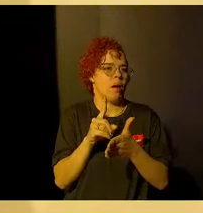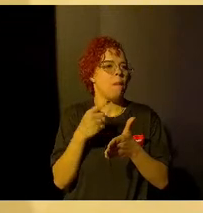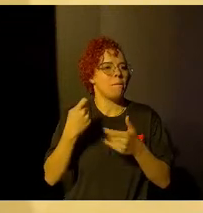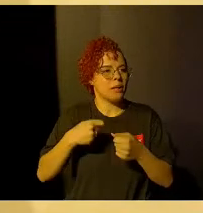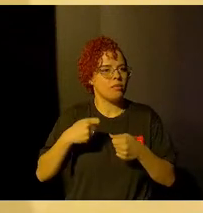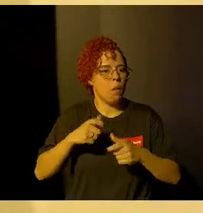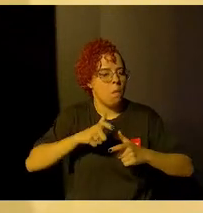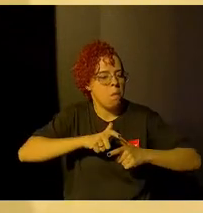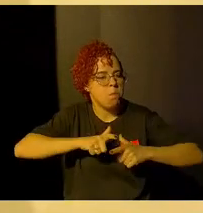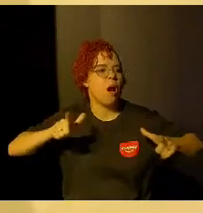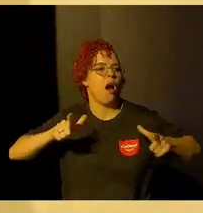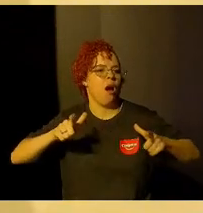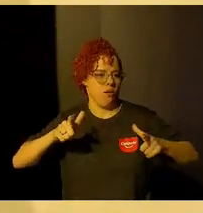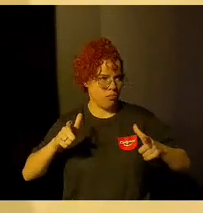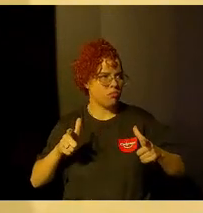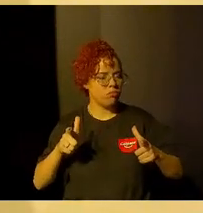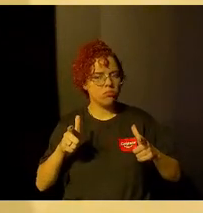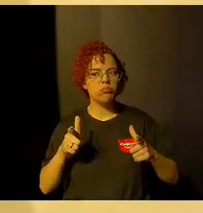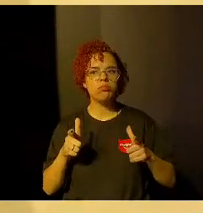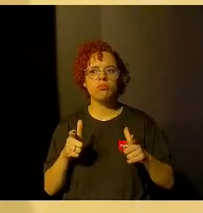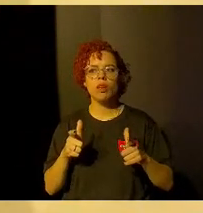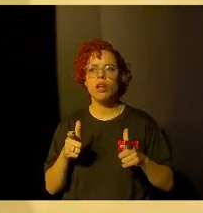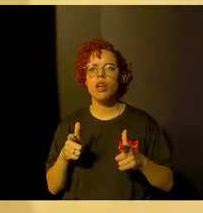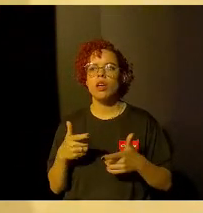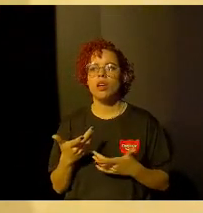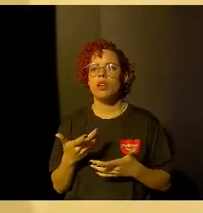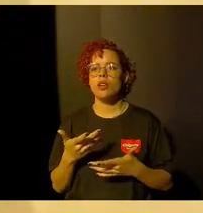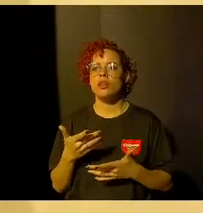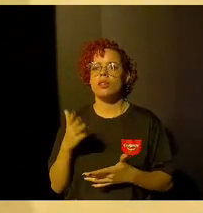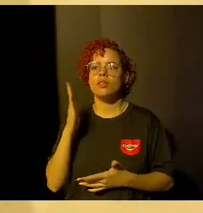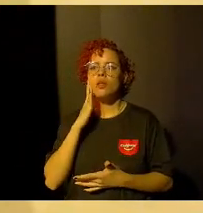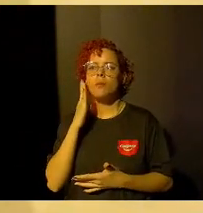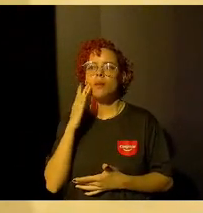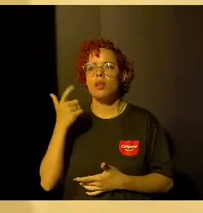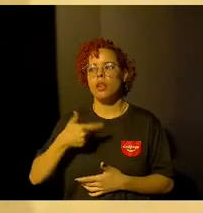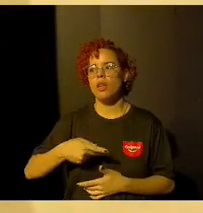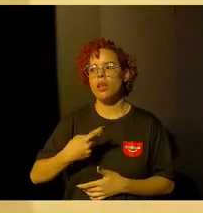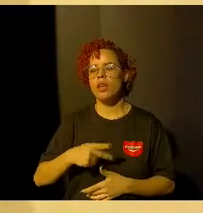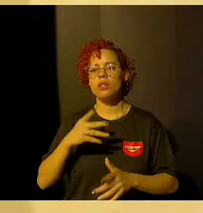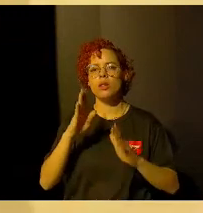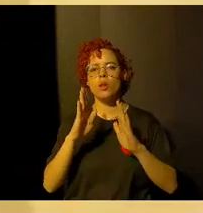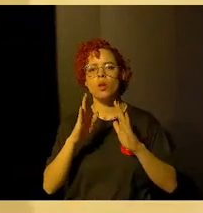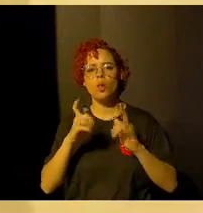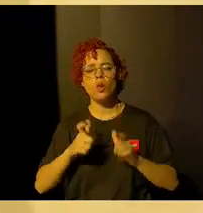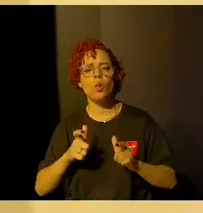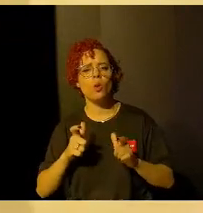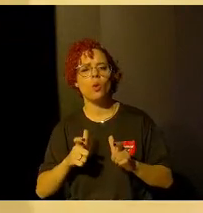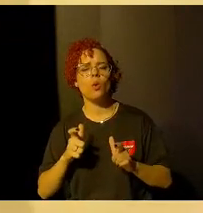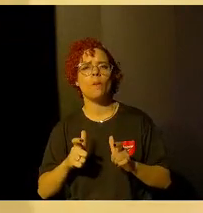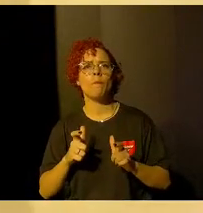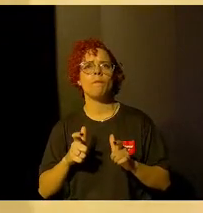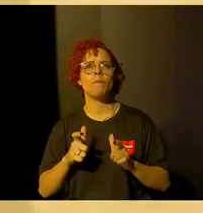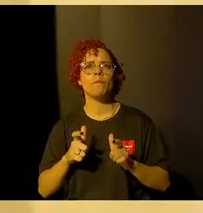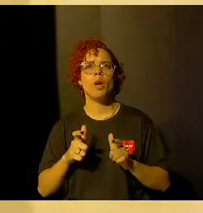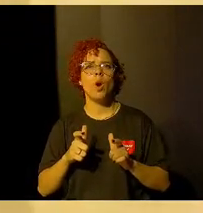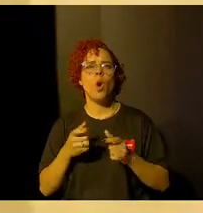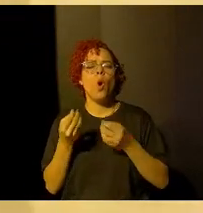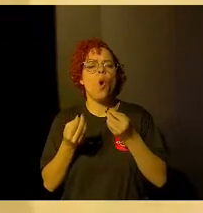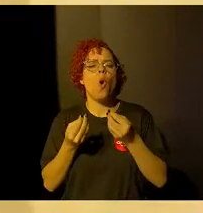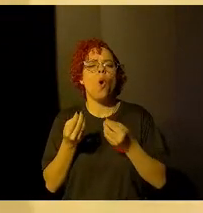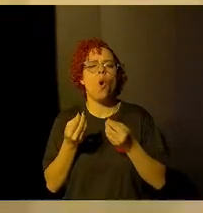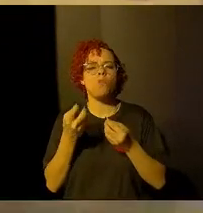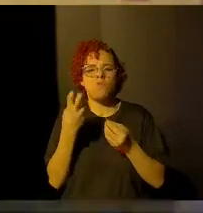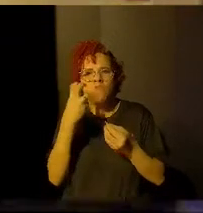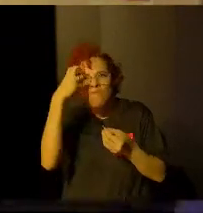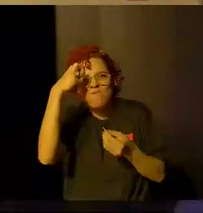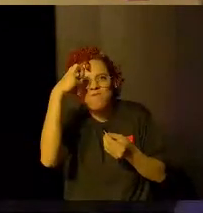reivindicar esse lugar de escritora também não é disputar assim todo um Imaginário acerca do que é ser uma intelectual